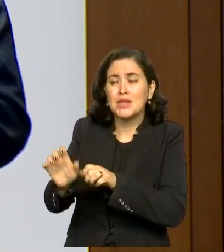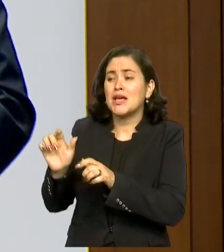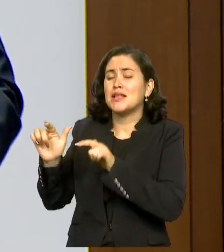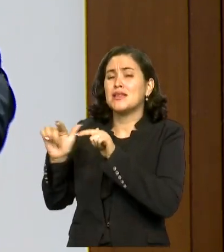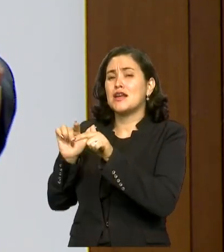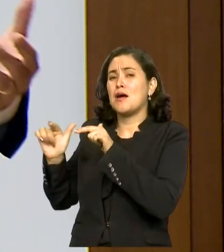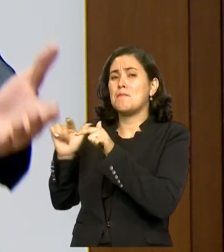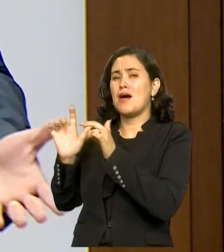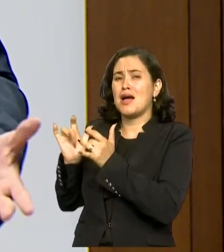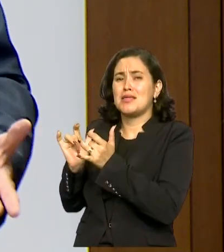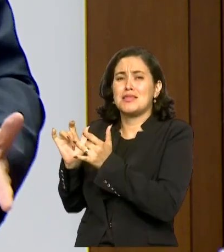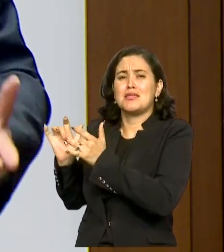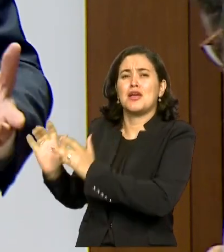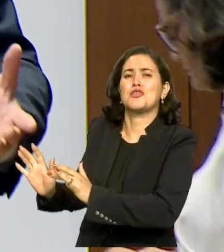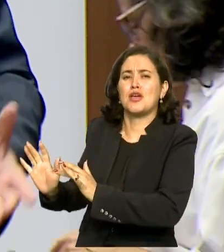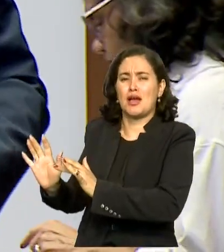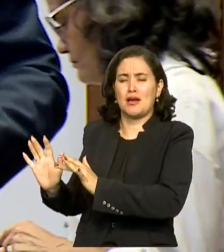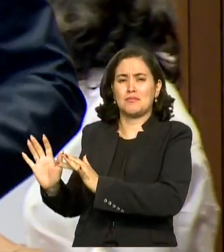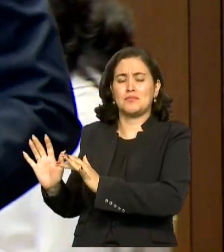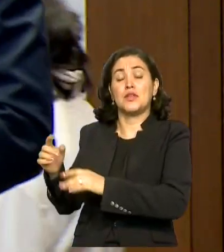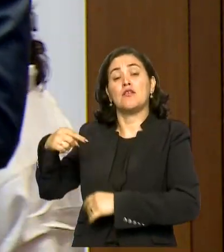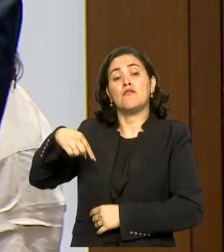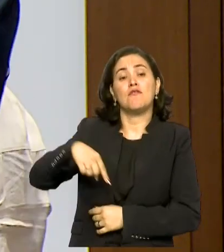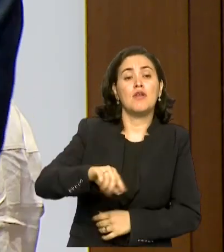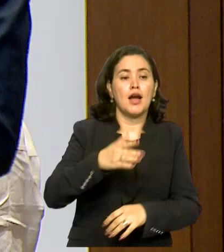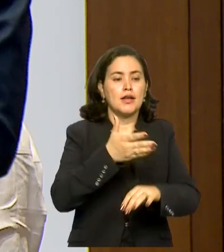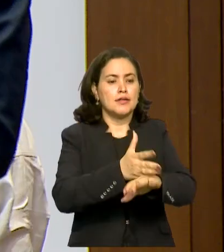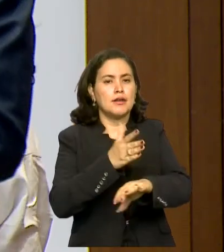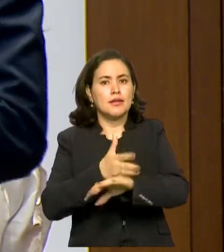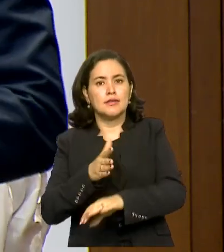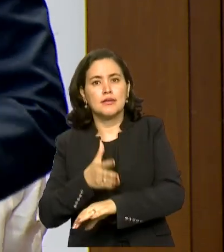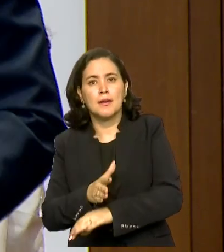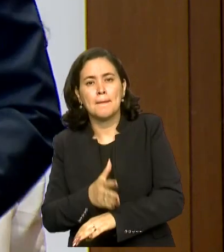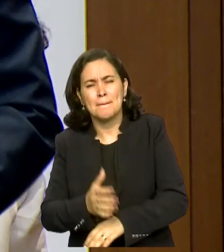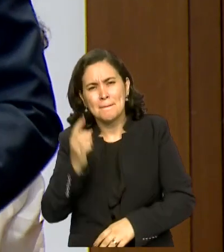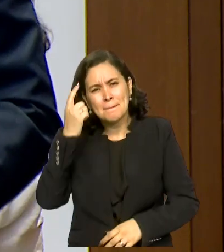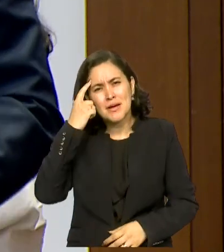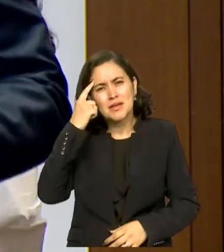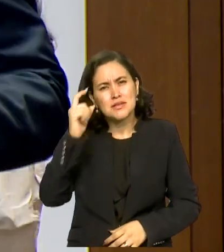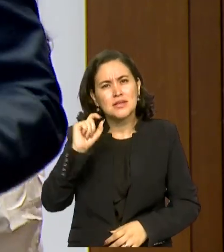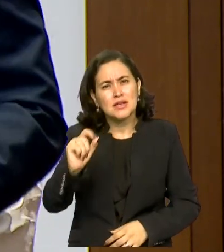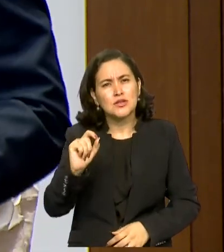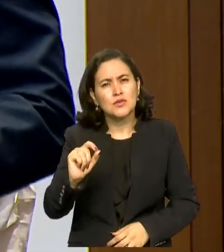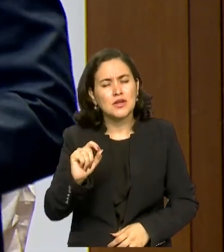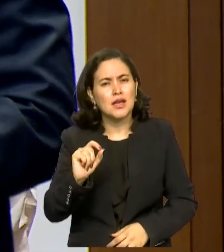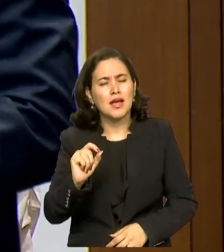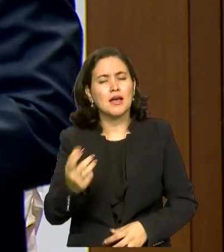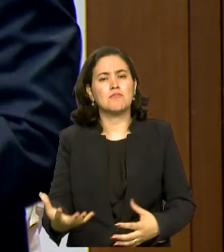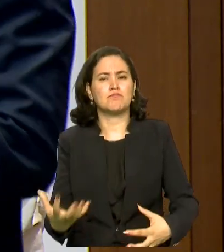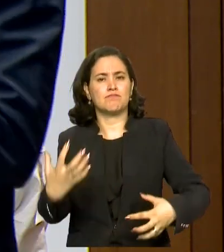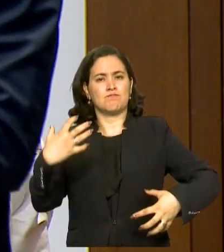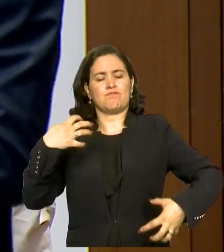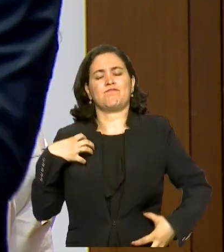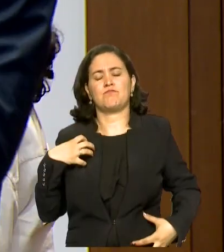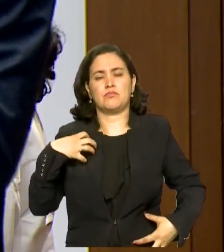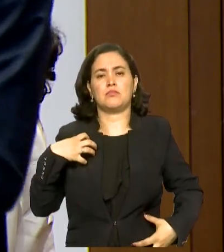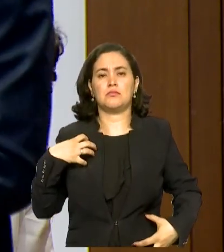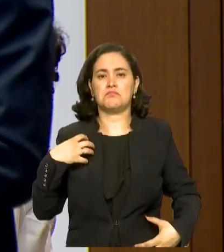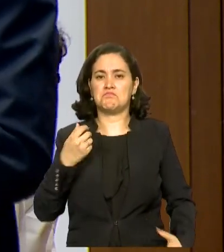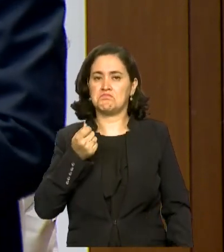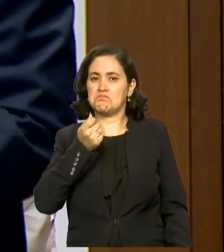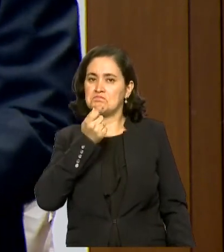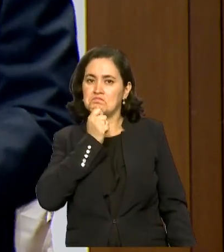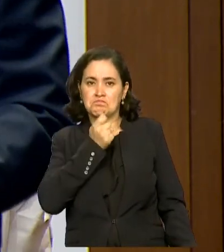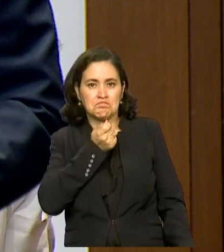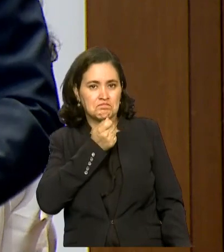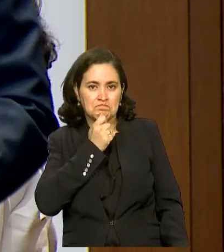e foram fazer um treinamento pensando que seriam convocados e não foram. O governo do Estado vai colocando fim